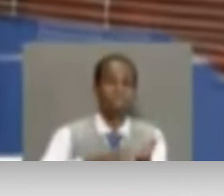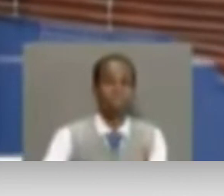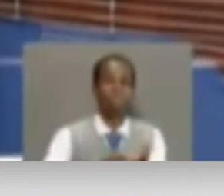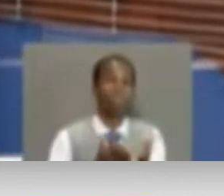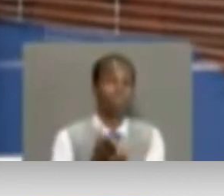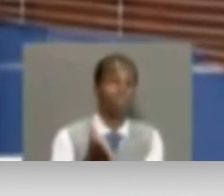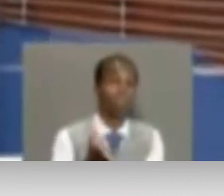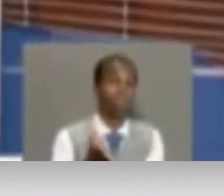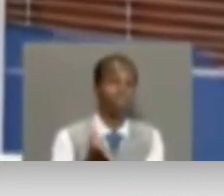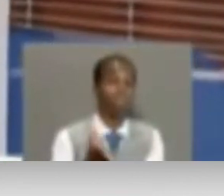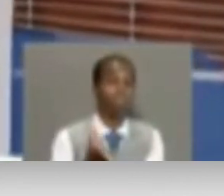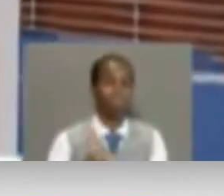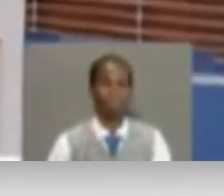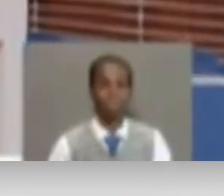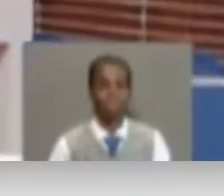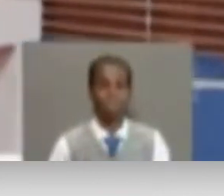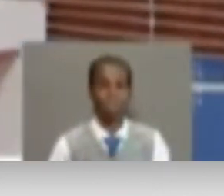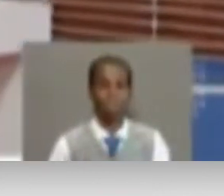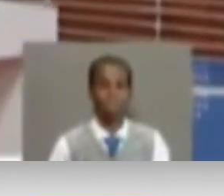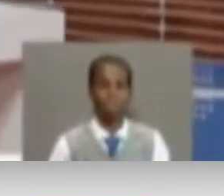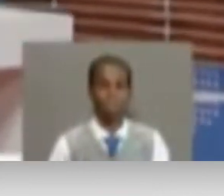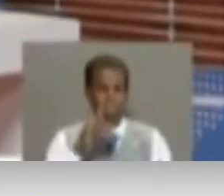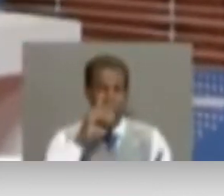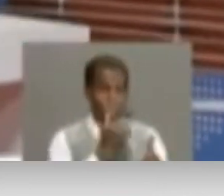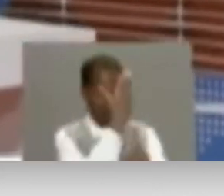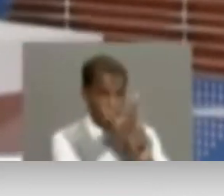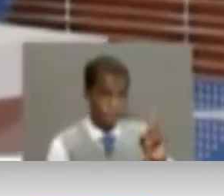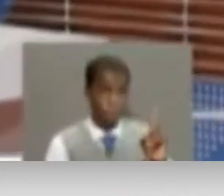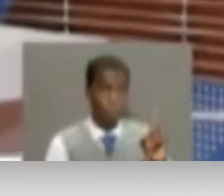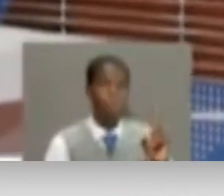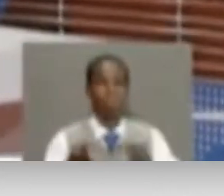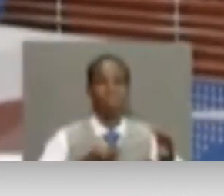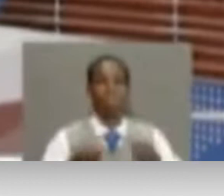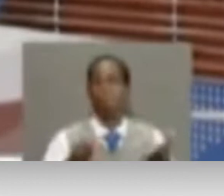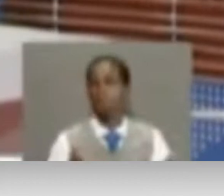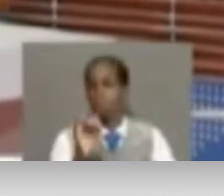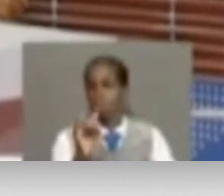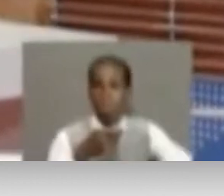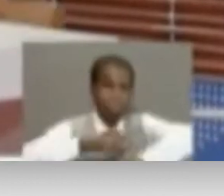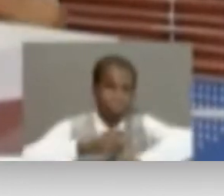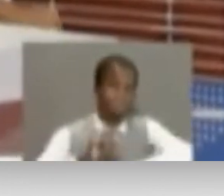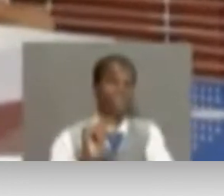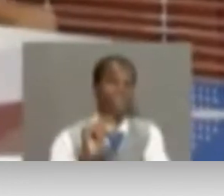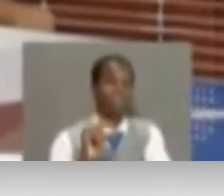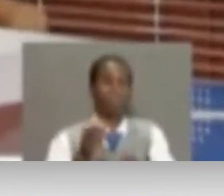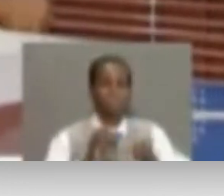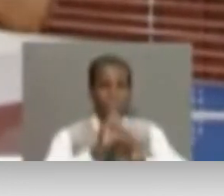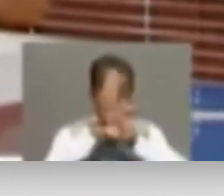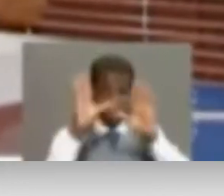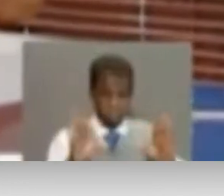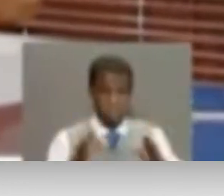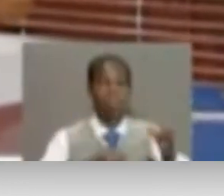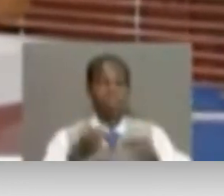Agora, deve-se cumprir o acórdão proferido. Há uma questão só, porque eu sei que já não tenho tempo para abordar essa questão, Claudete. Duas questões que vou